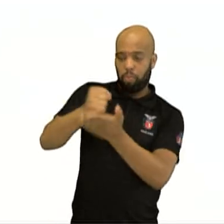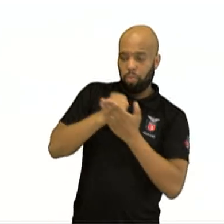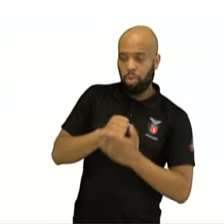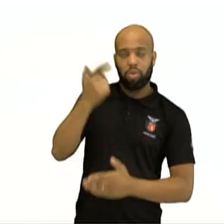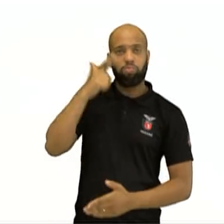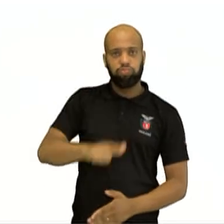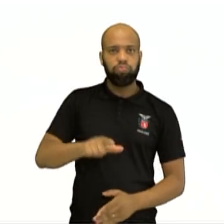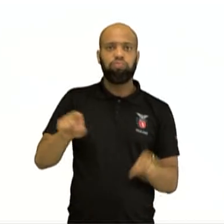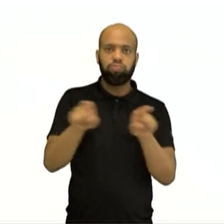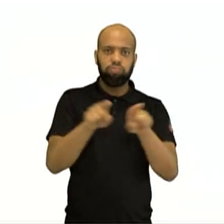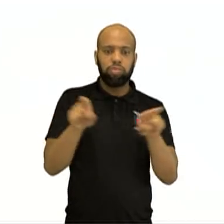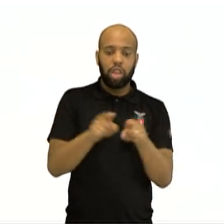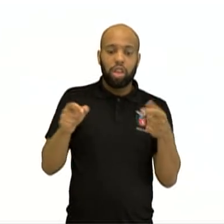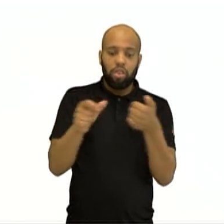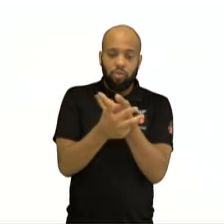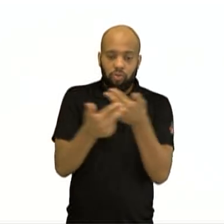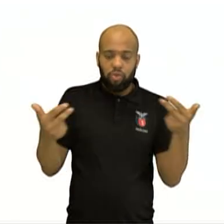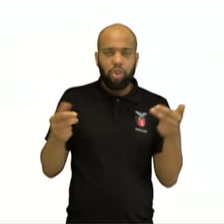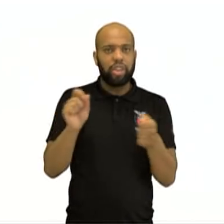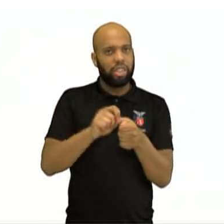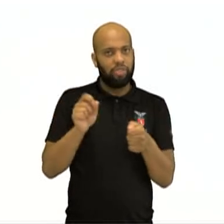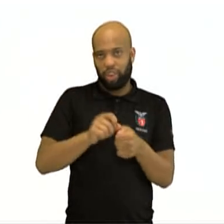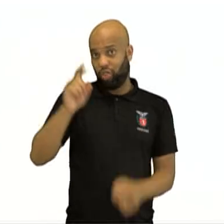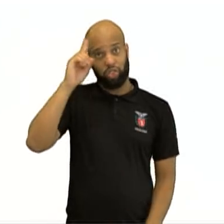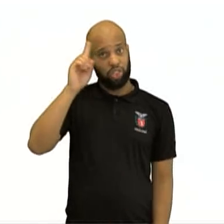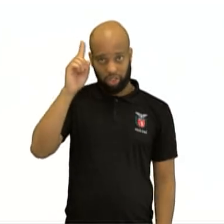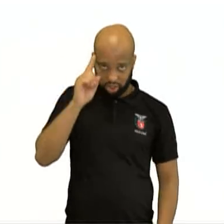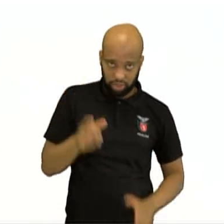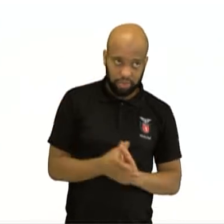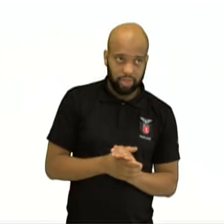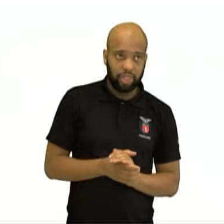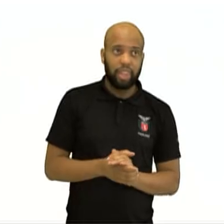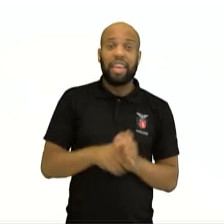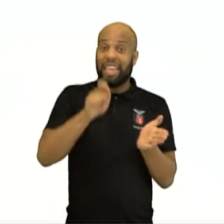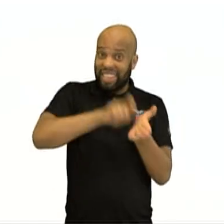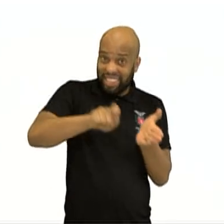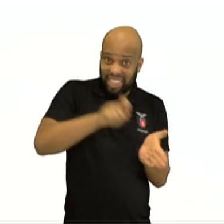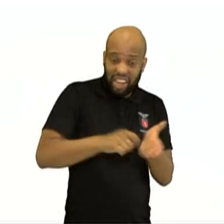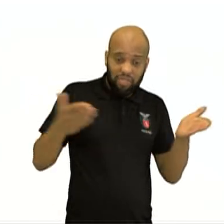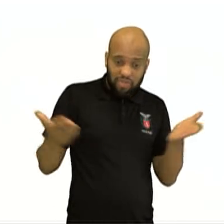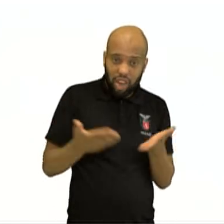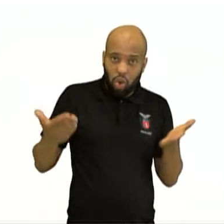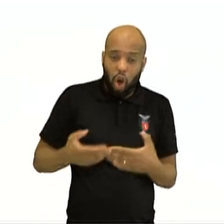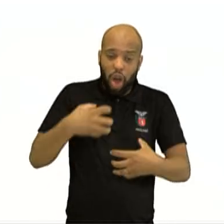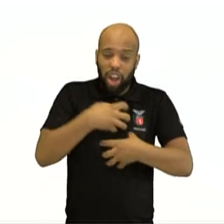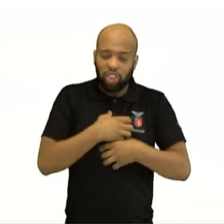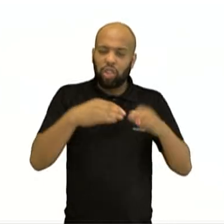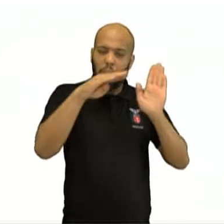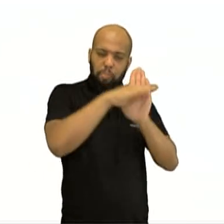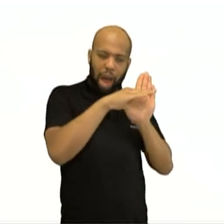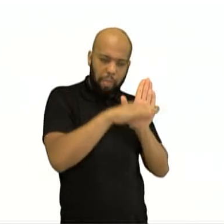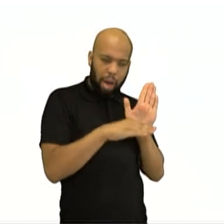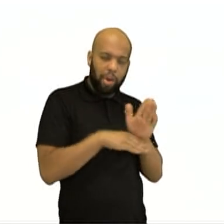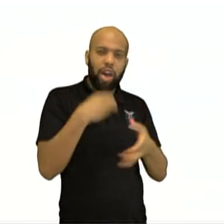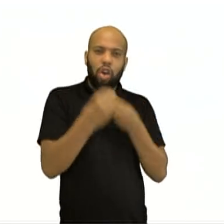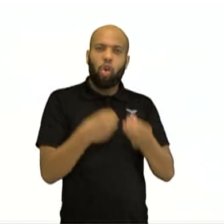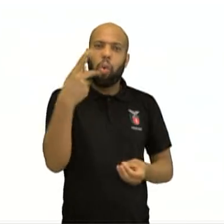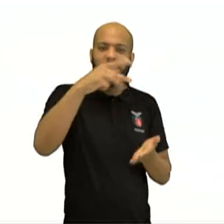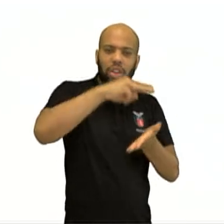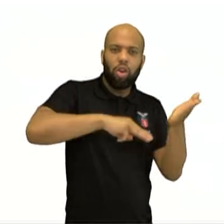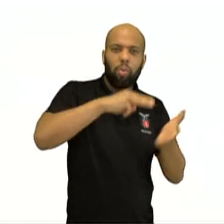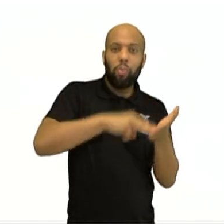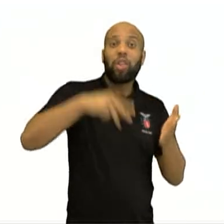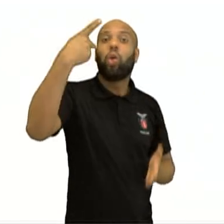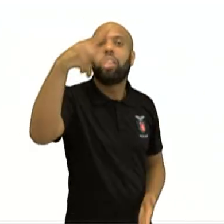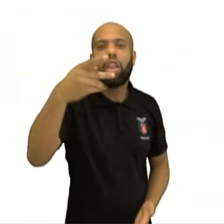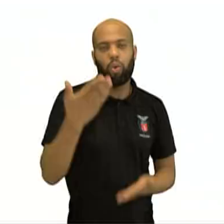também em nossas atividades mais cotidianas. Descreva passo a passo como é o seu método de